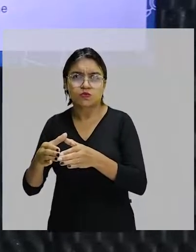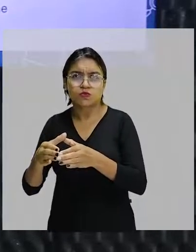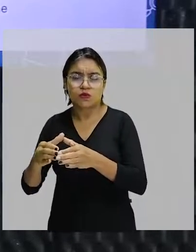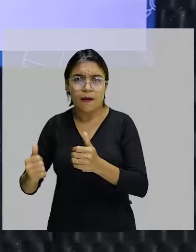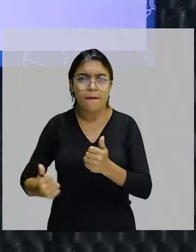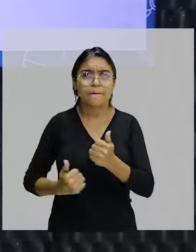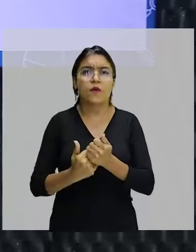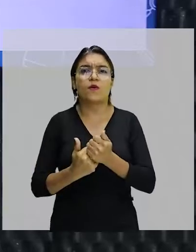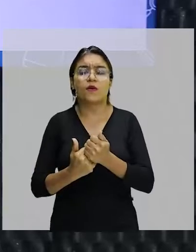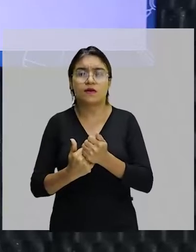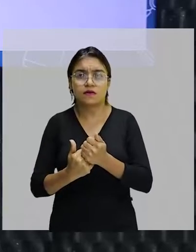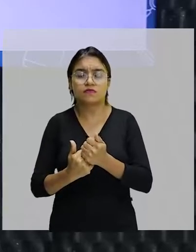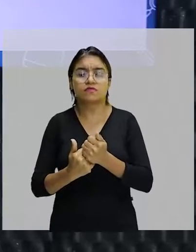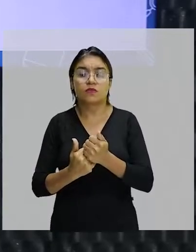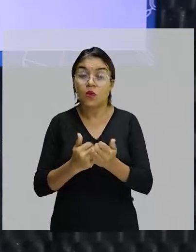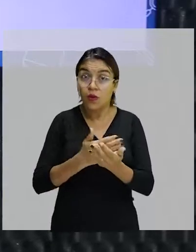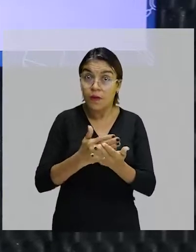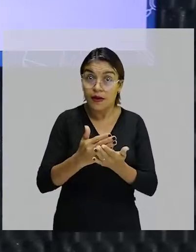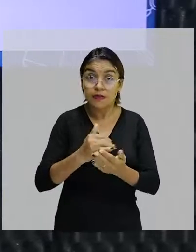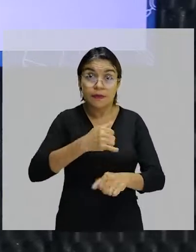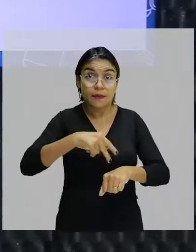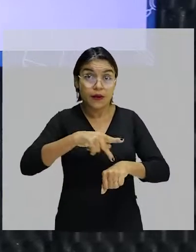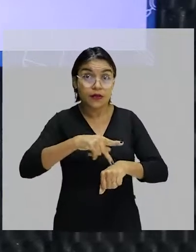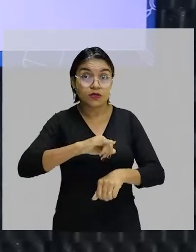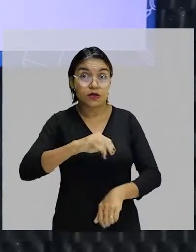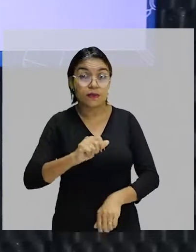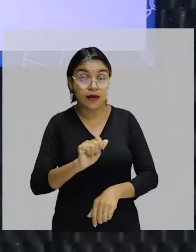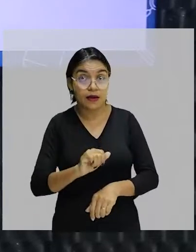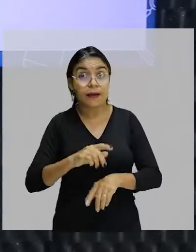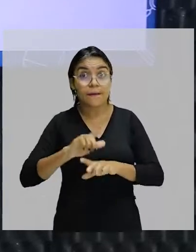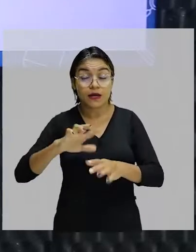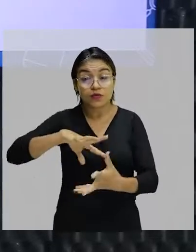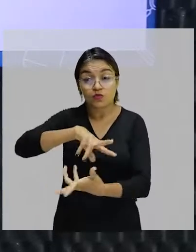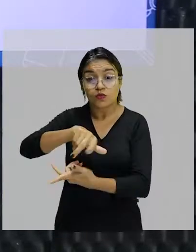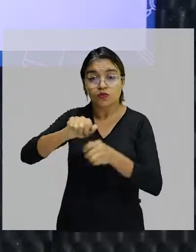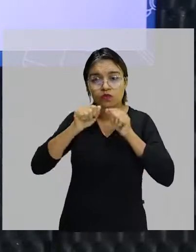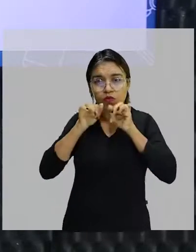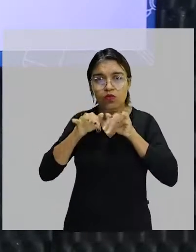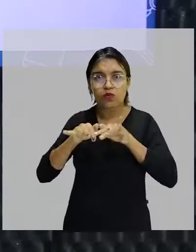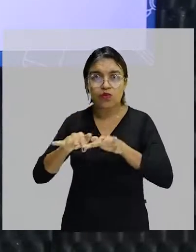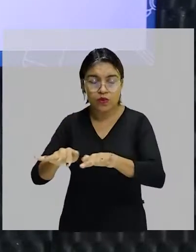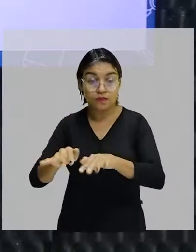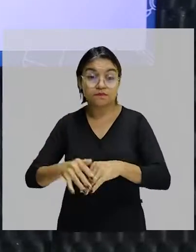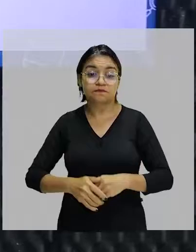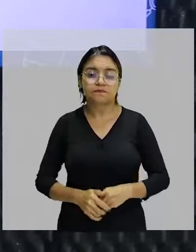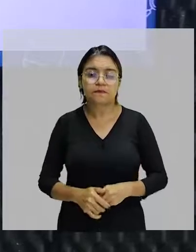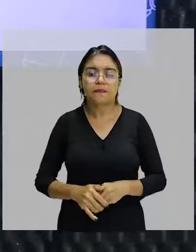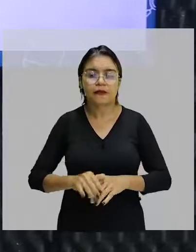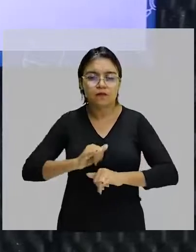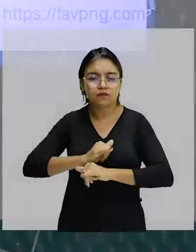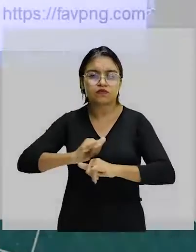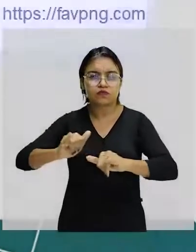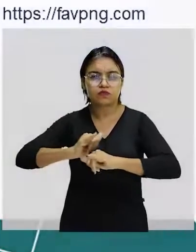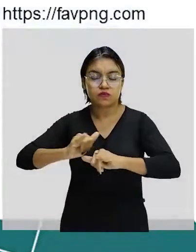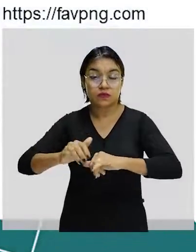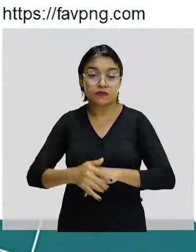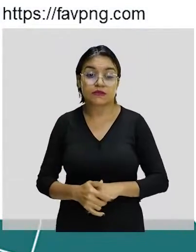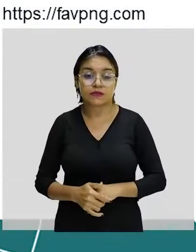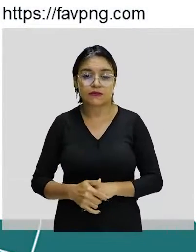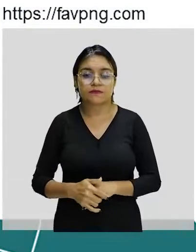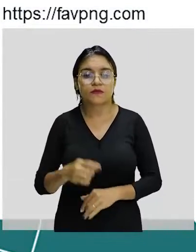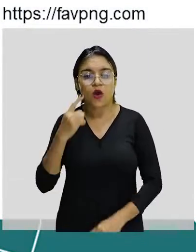expande mundialmente. Esse movimento Rastafari ele combina